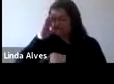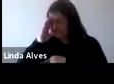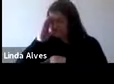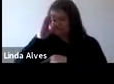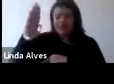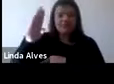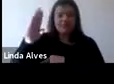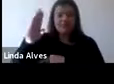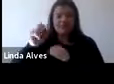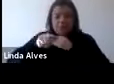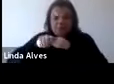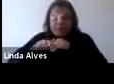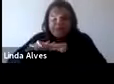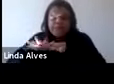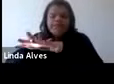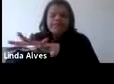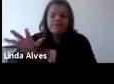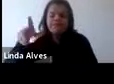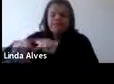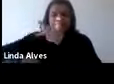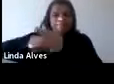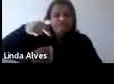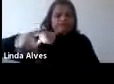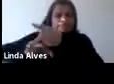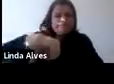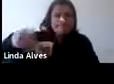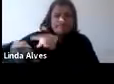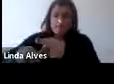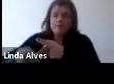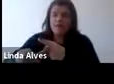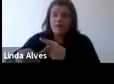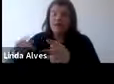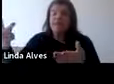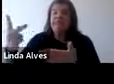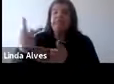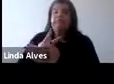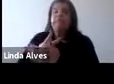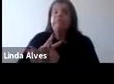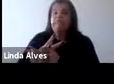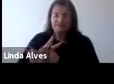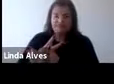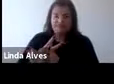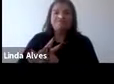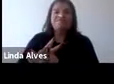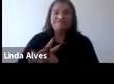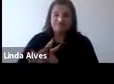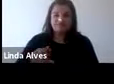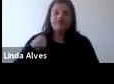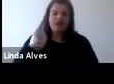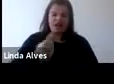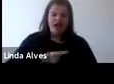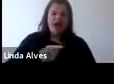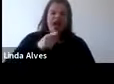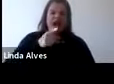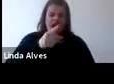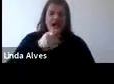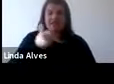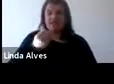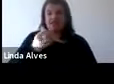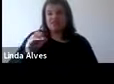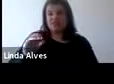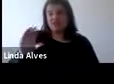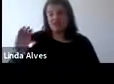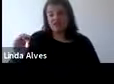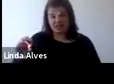difundida na população, até mesmo para que, se aconteça, não seja meramente os R$ 600